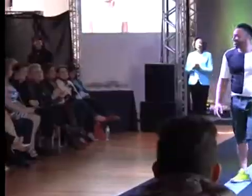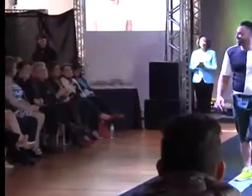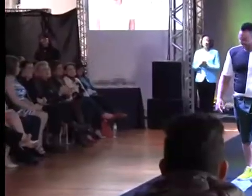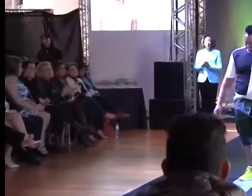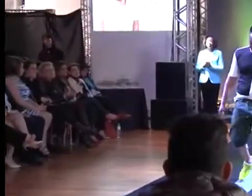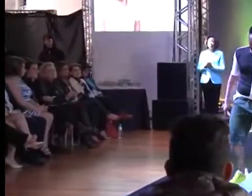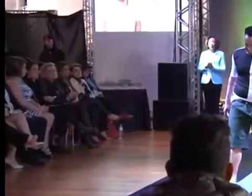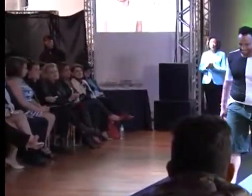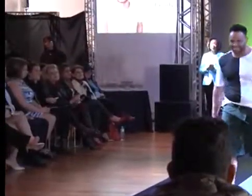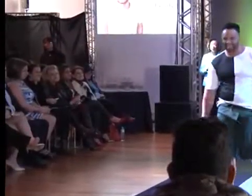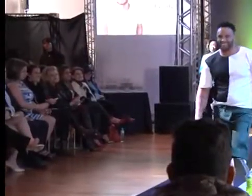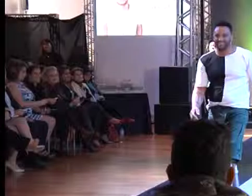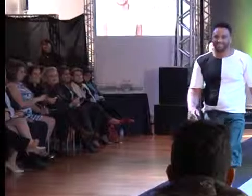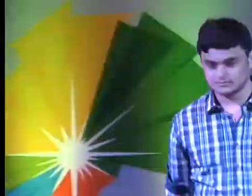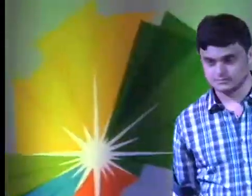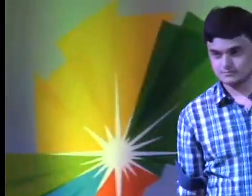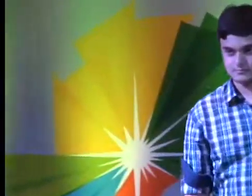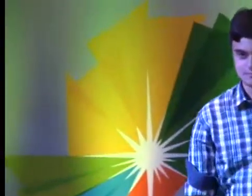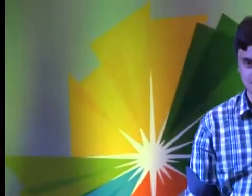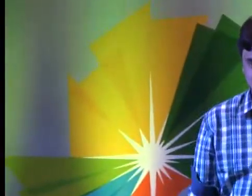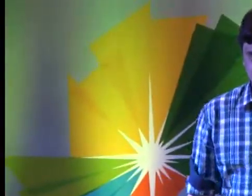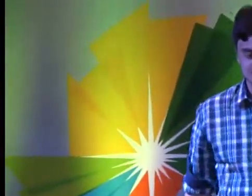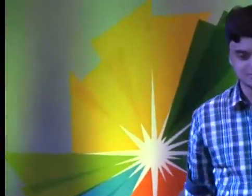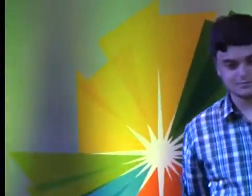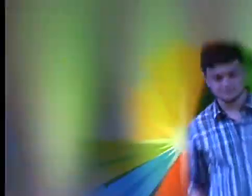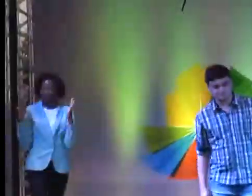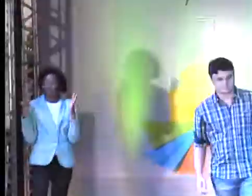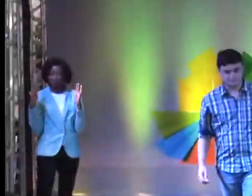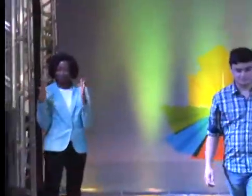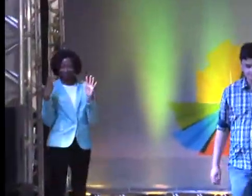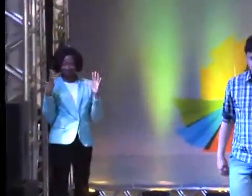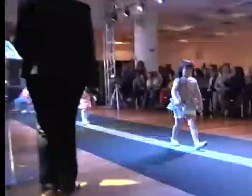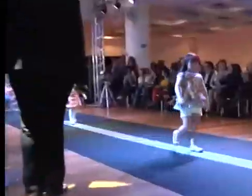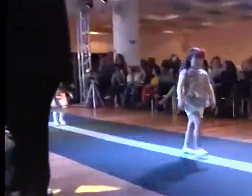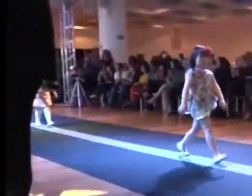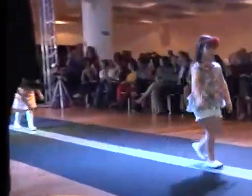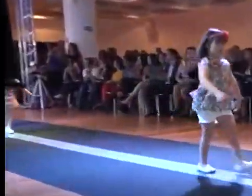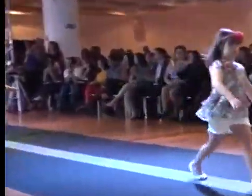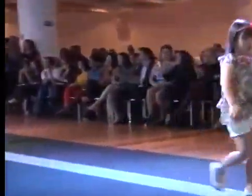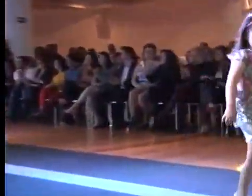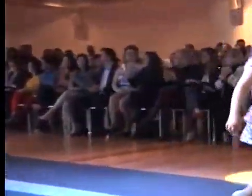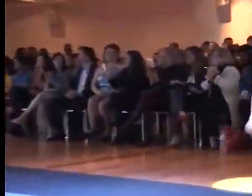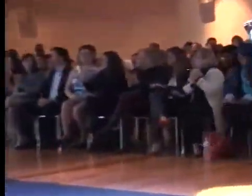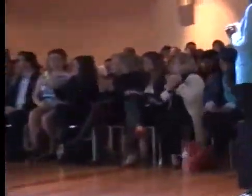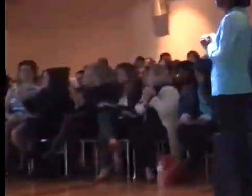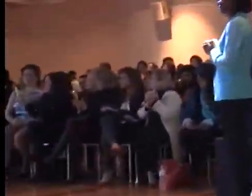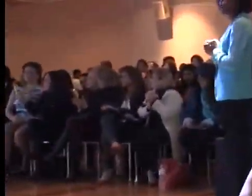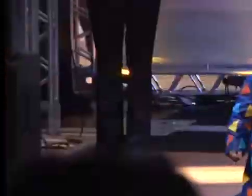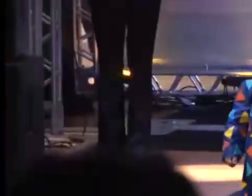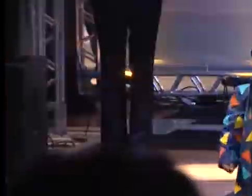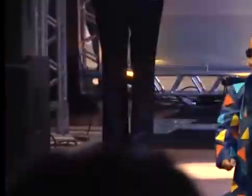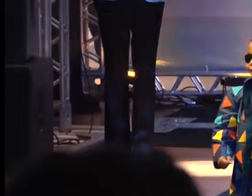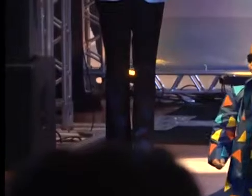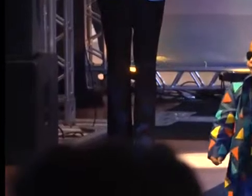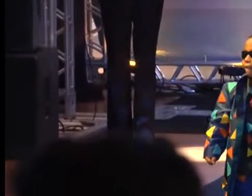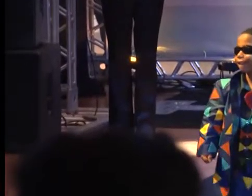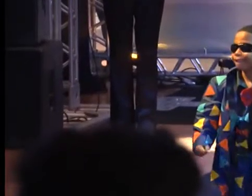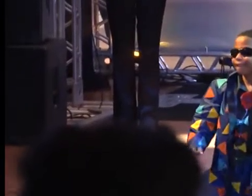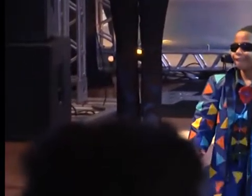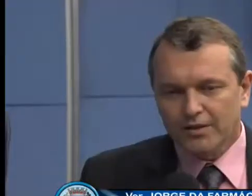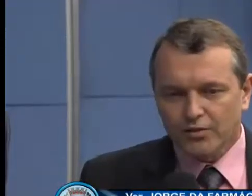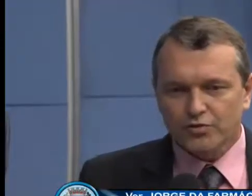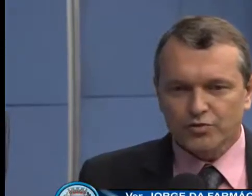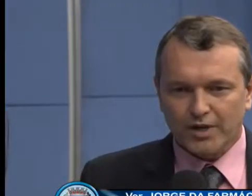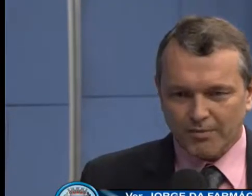ter um mês todo voltado para a causa dá para fortalecer as ações que evidenciem os deficientes, promovendo a